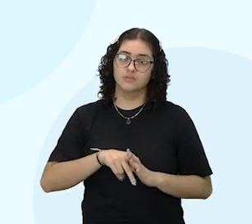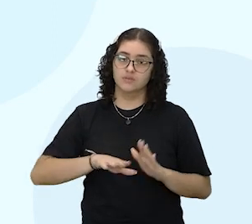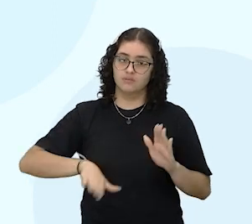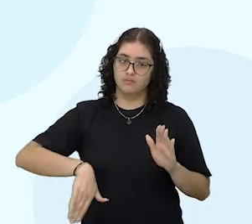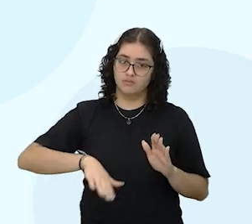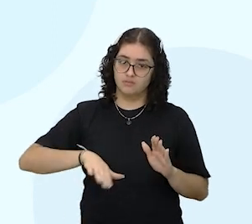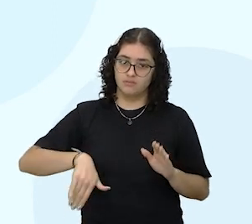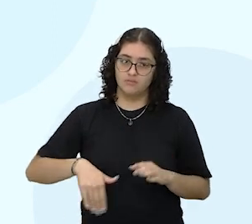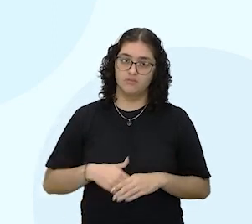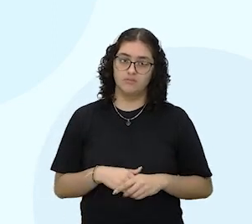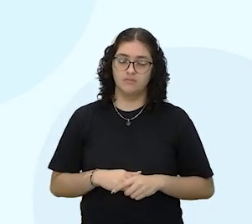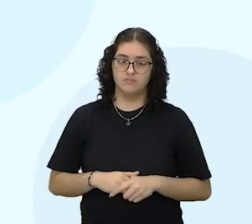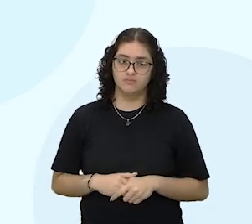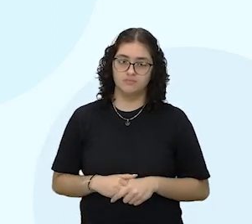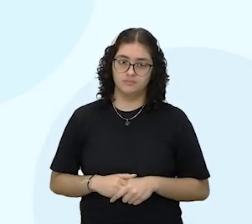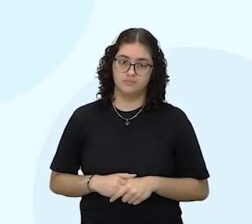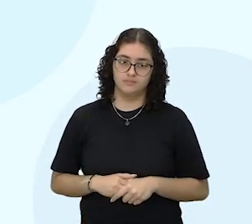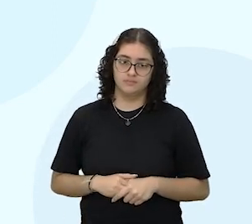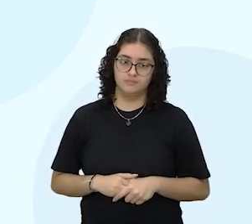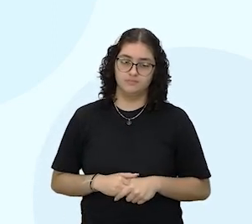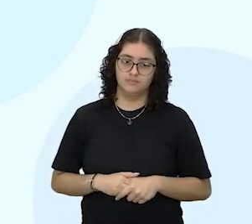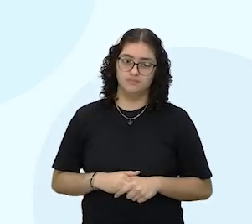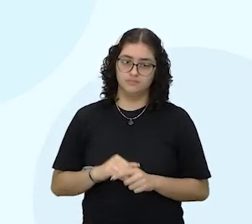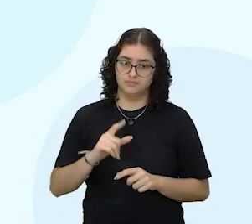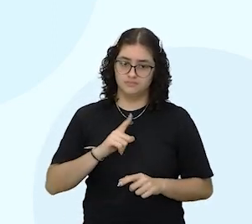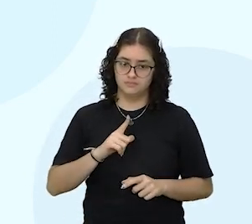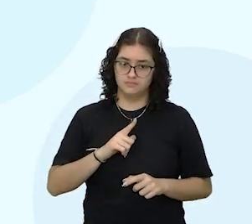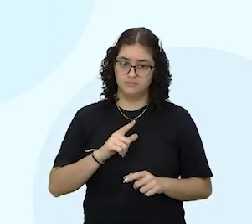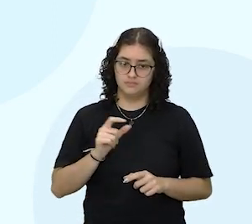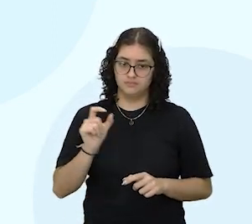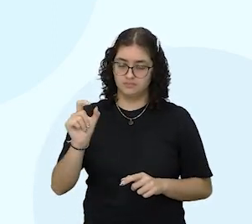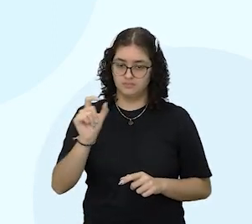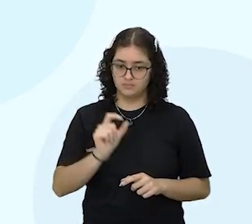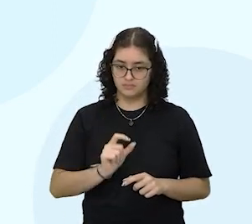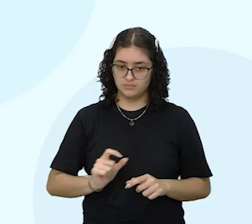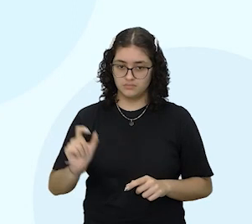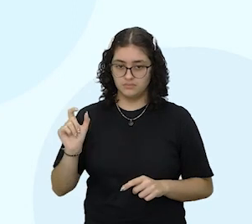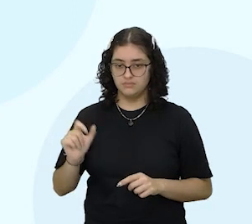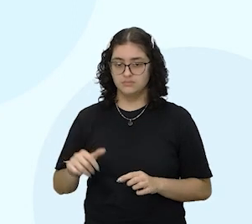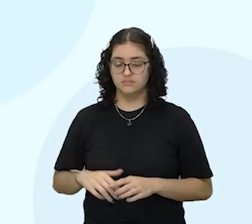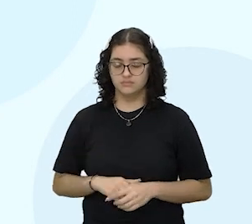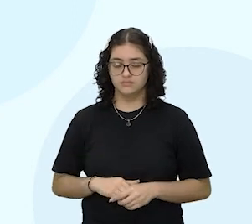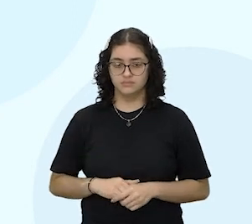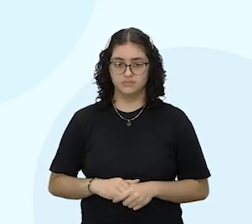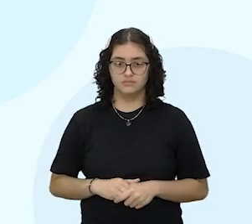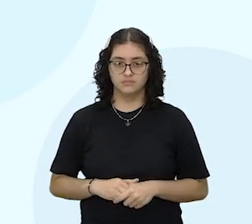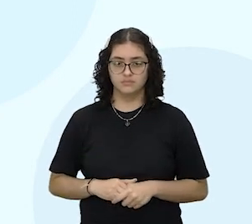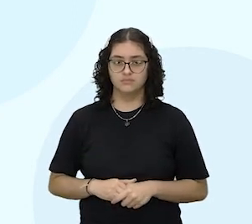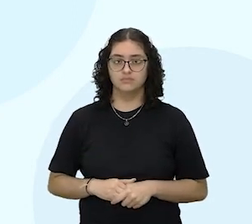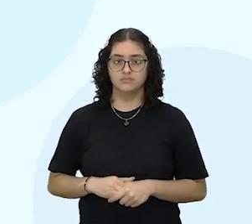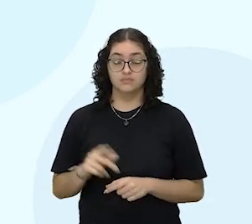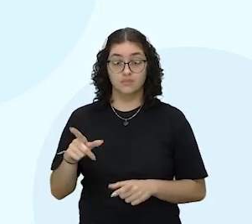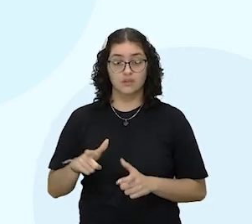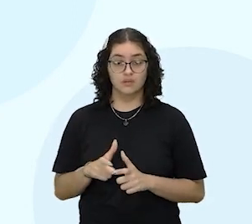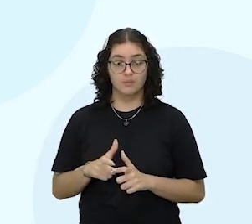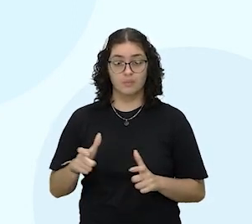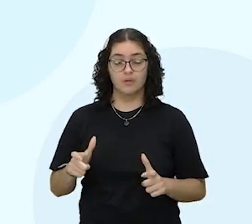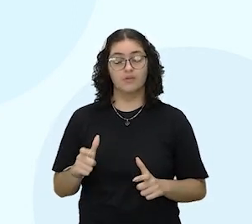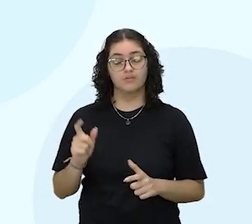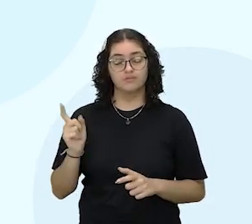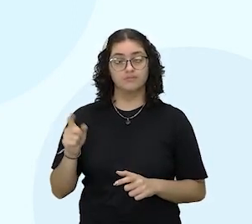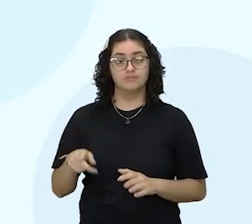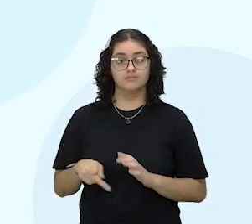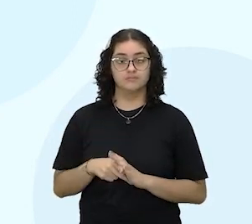onde essa bolinha, né, mostrando que a população é grande, ela está toda praticamente